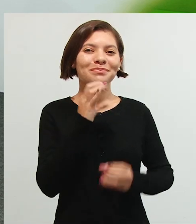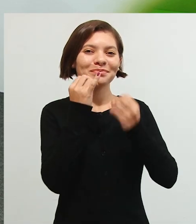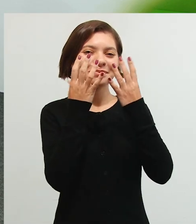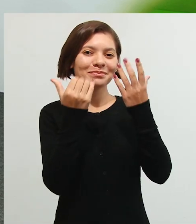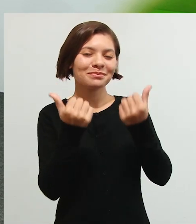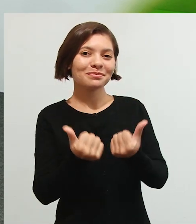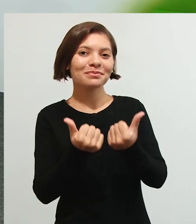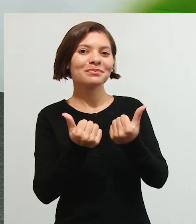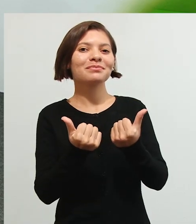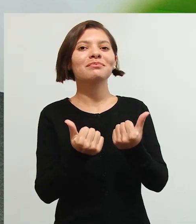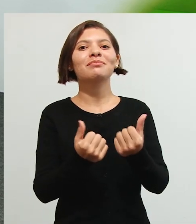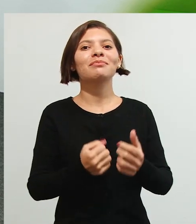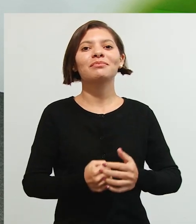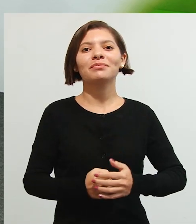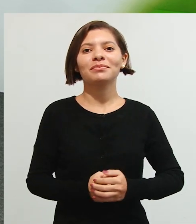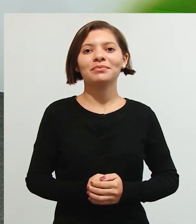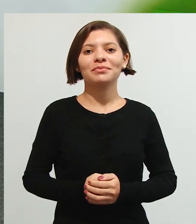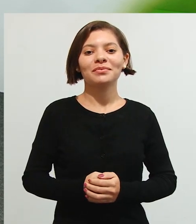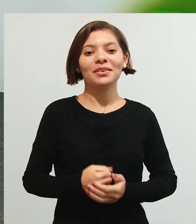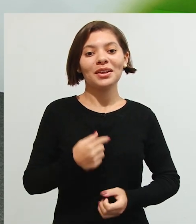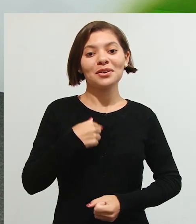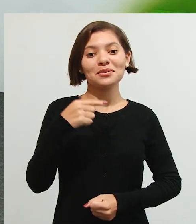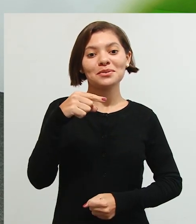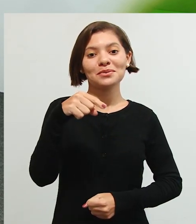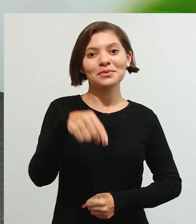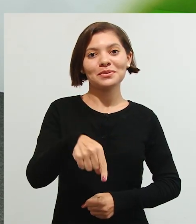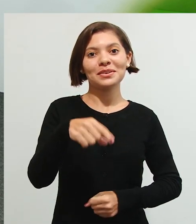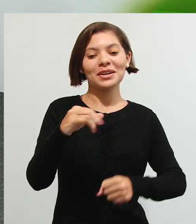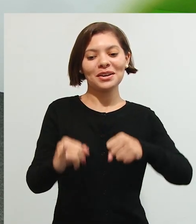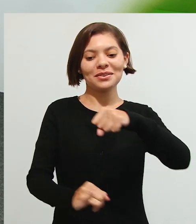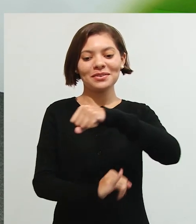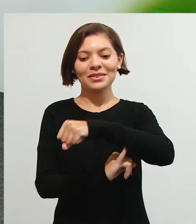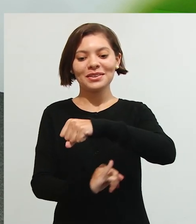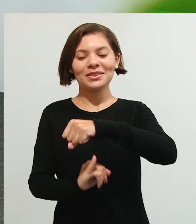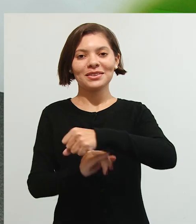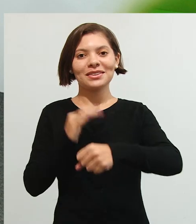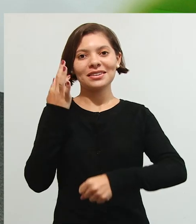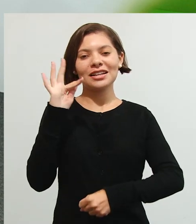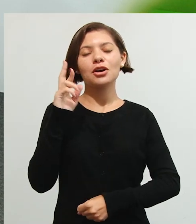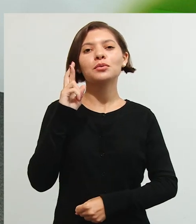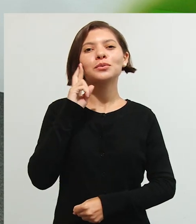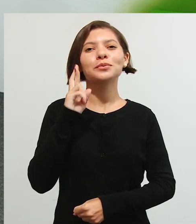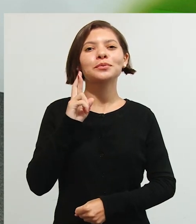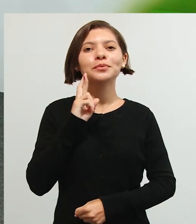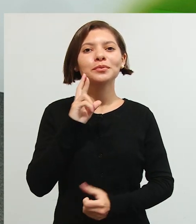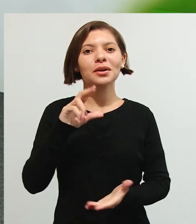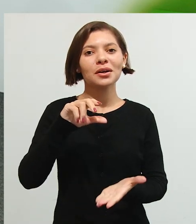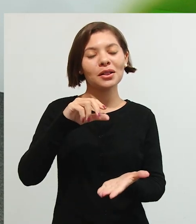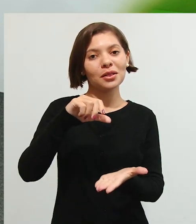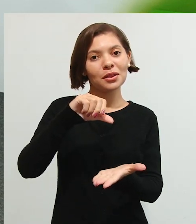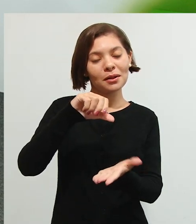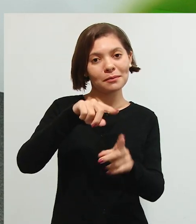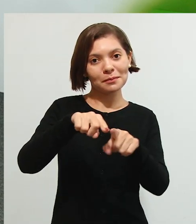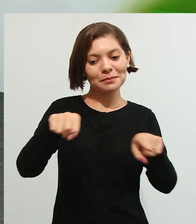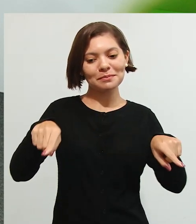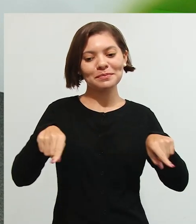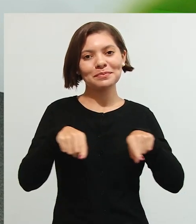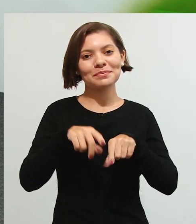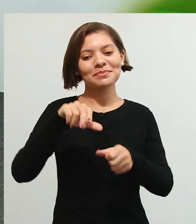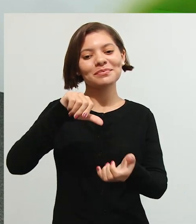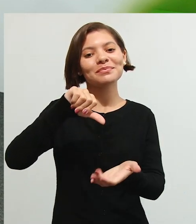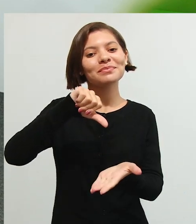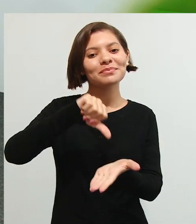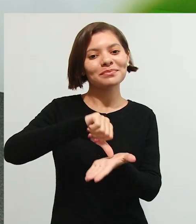Olá, tudo bem? Estou aqui no Instituto Federal de Rondônia, no estúdio do Campus Porto Velho, Zona